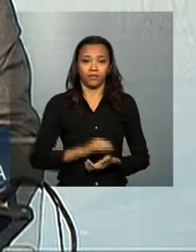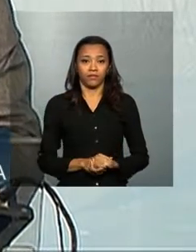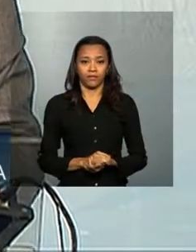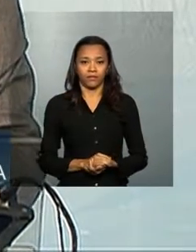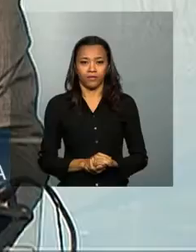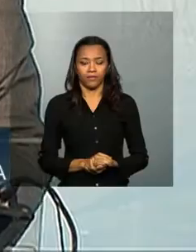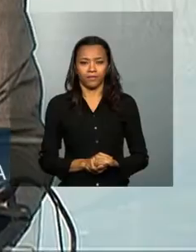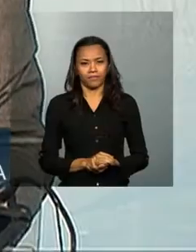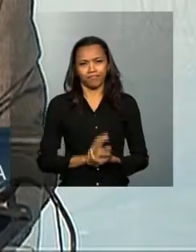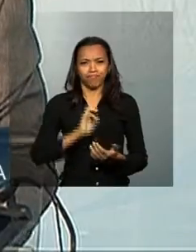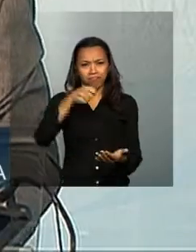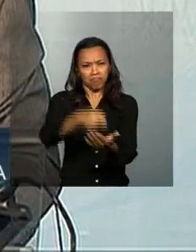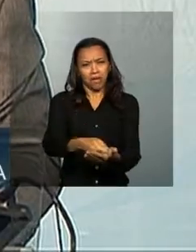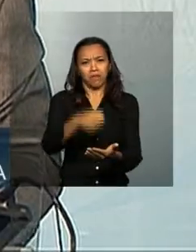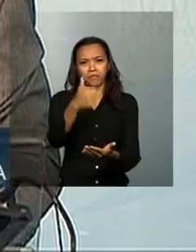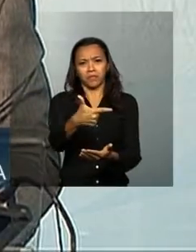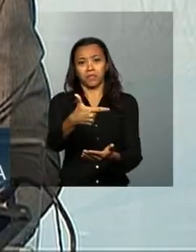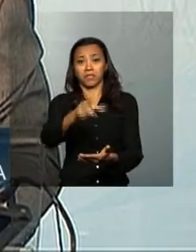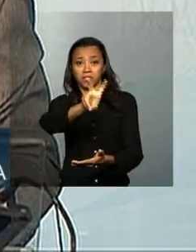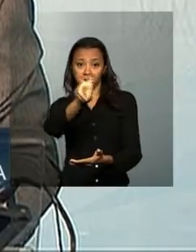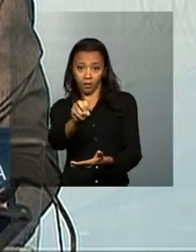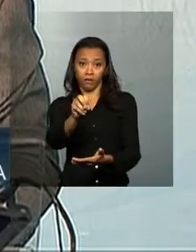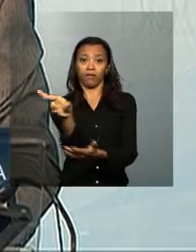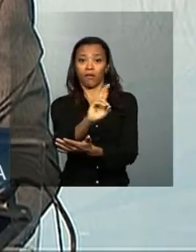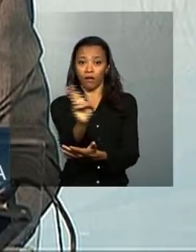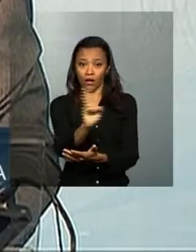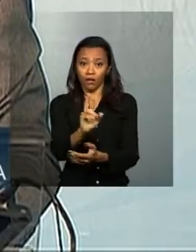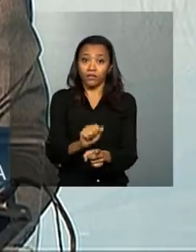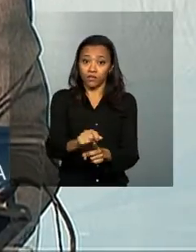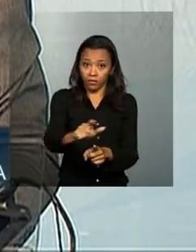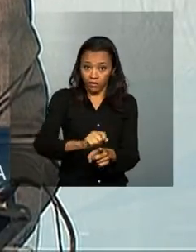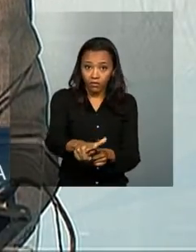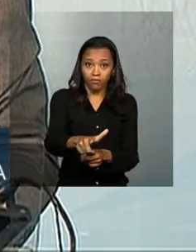vamos botar que pagava 250 reais de aluguel.